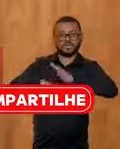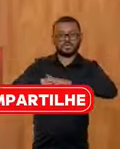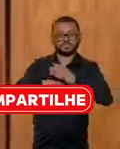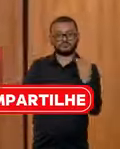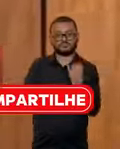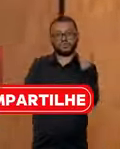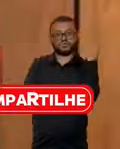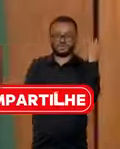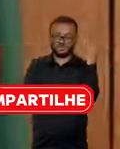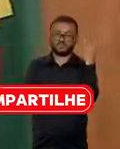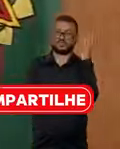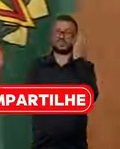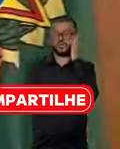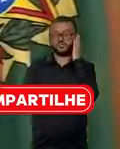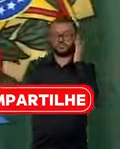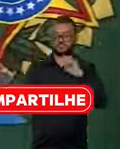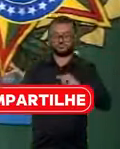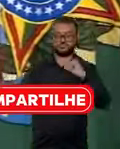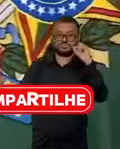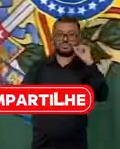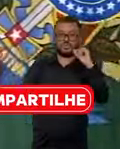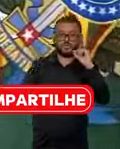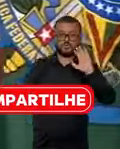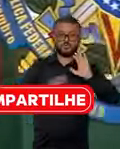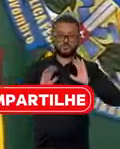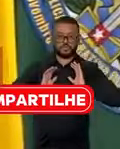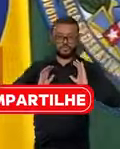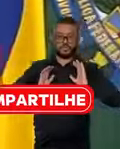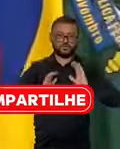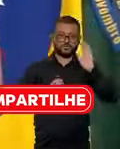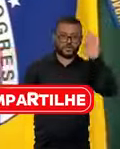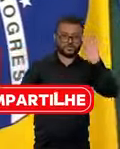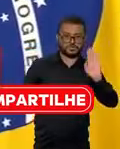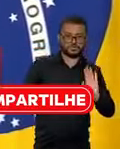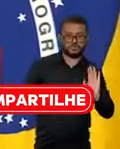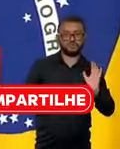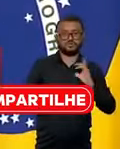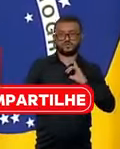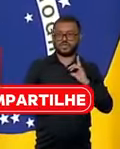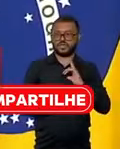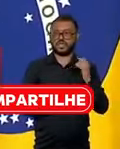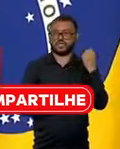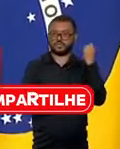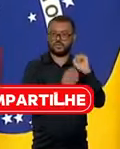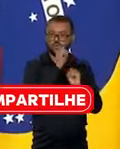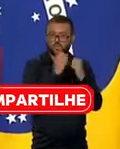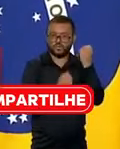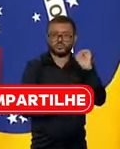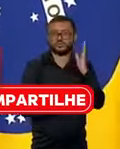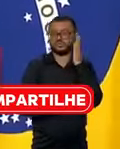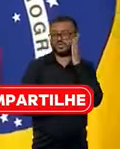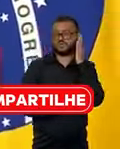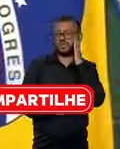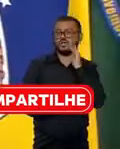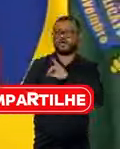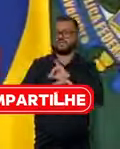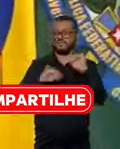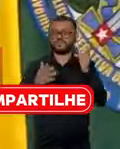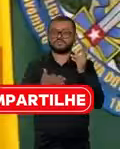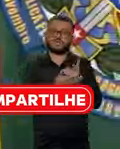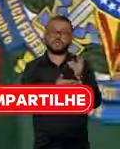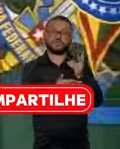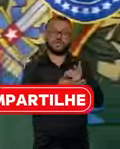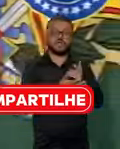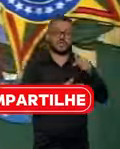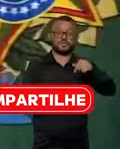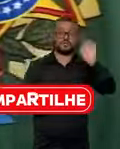América do Sul, o maior, o mais rico, sabe, o mais industrializado. Então, eu sempre dizia que o